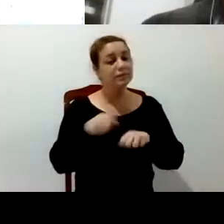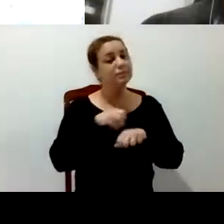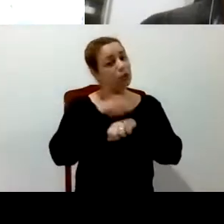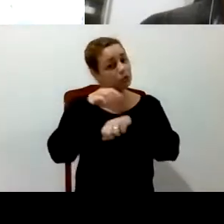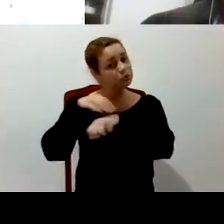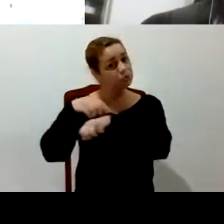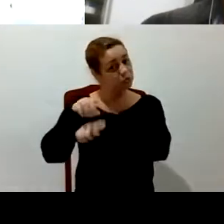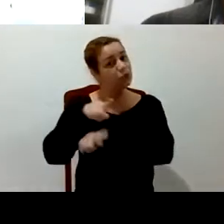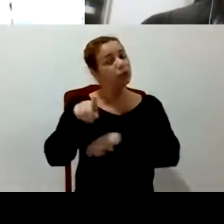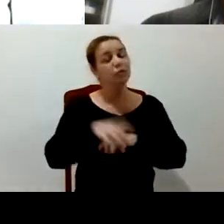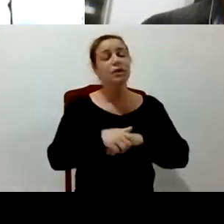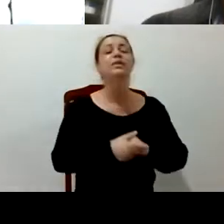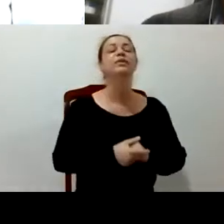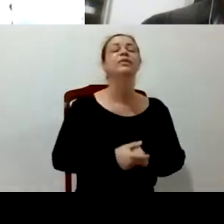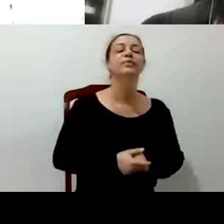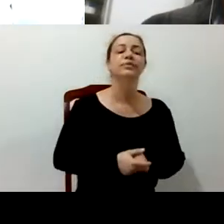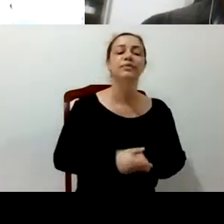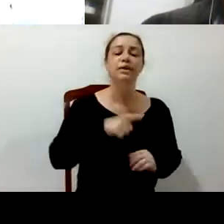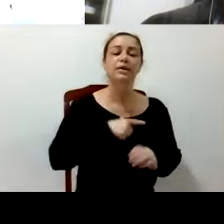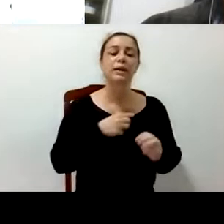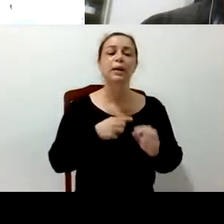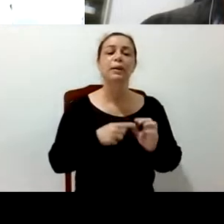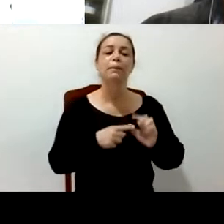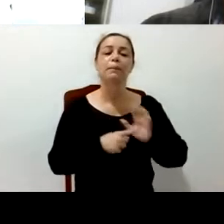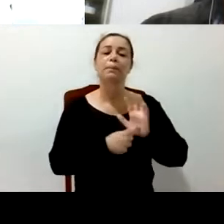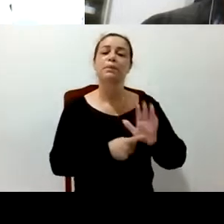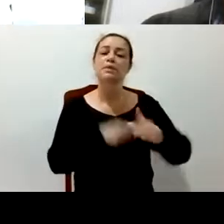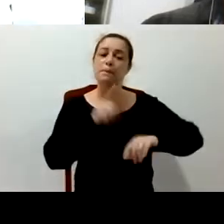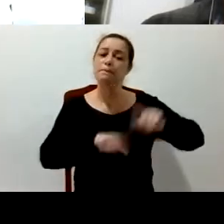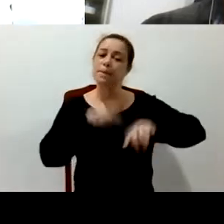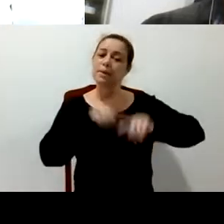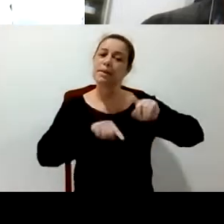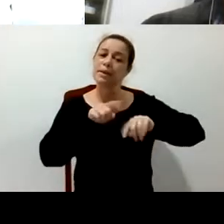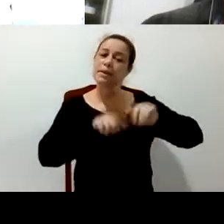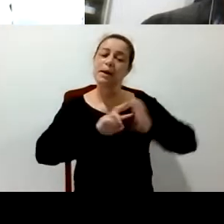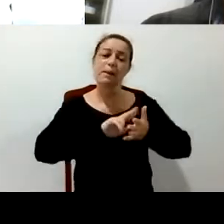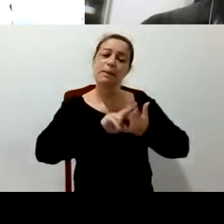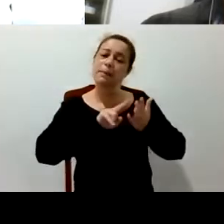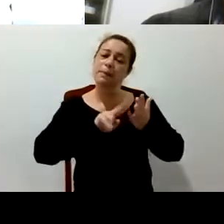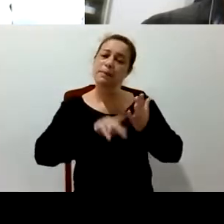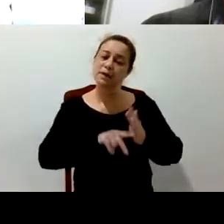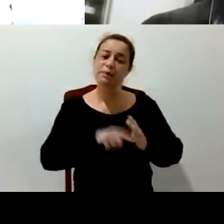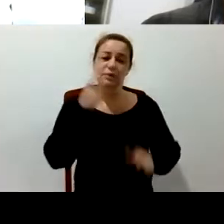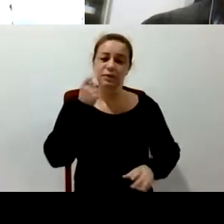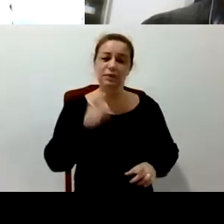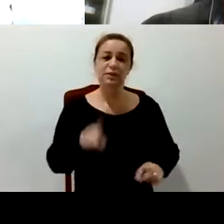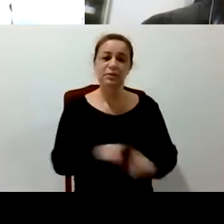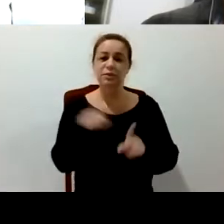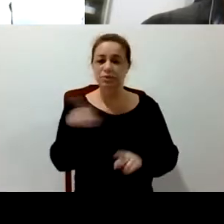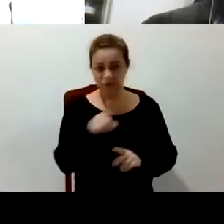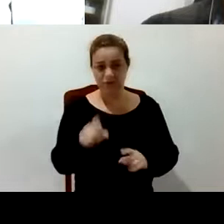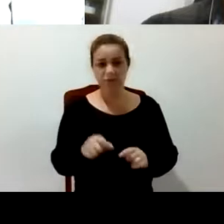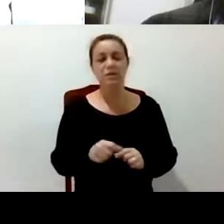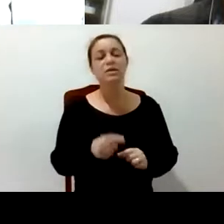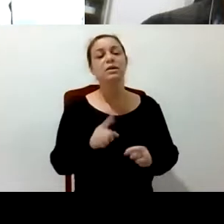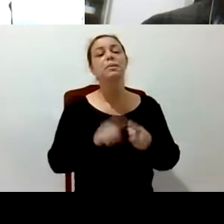aí vai ter uma amostra de produtos, né? Aí é interessante também que vocês possam participar, porque vai ser um evento